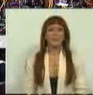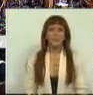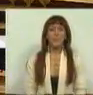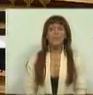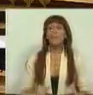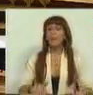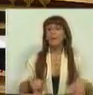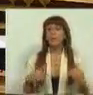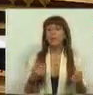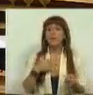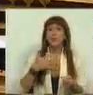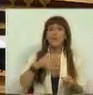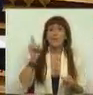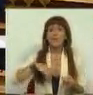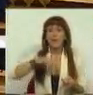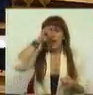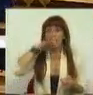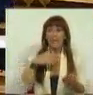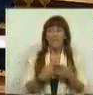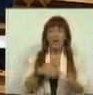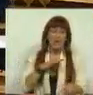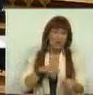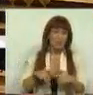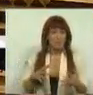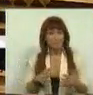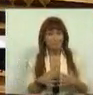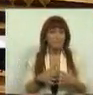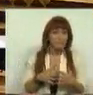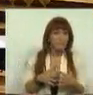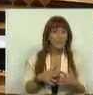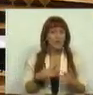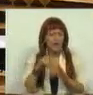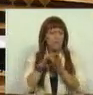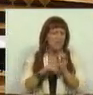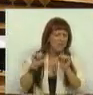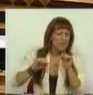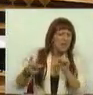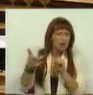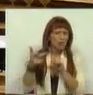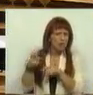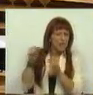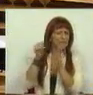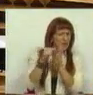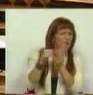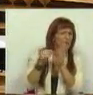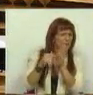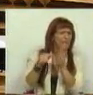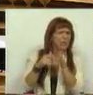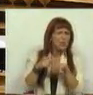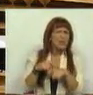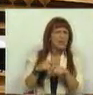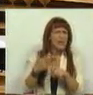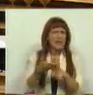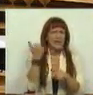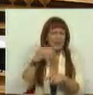E depois gostava também de lhe lembrar ao senhor deputado, no memorando da Troika estava lá que iam tirar